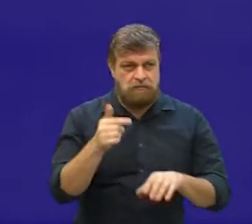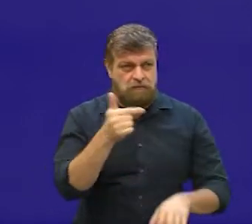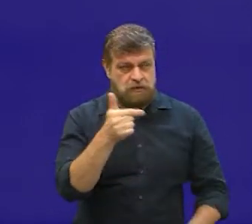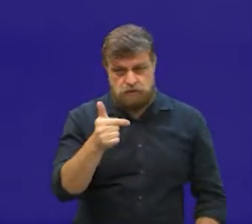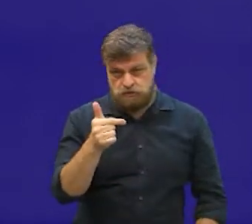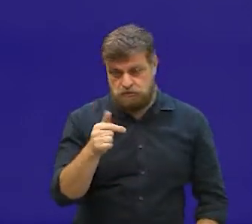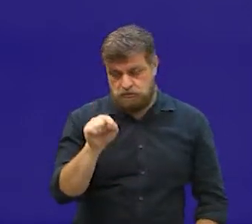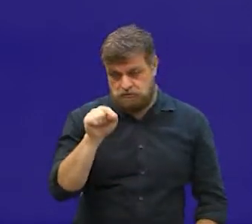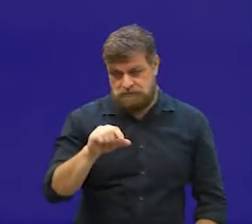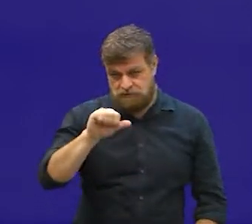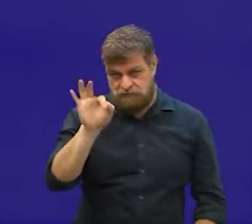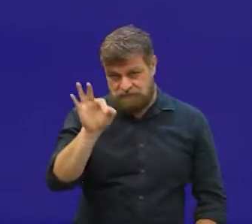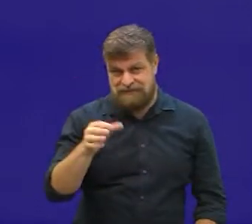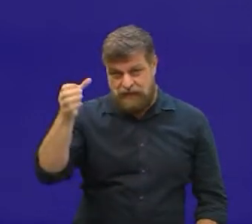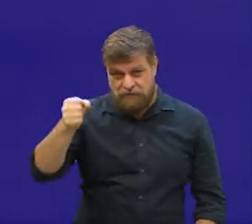29,2% de brancos,